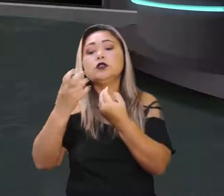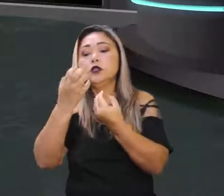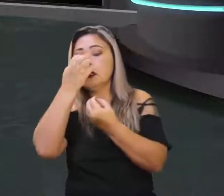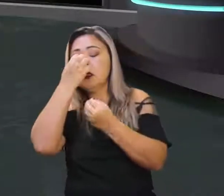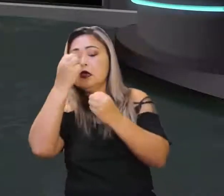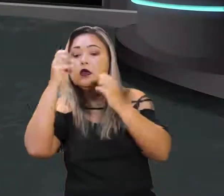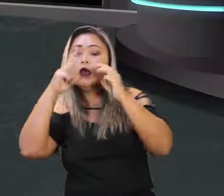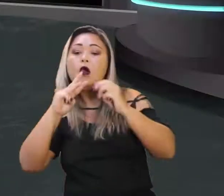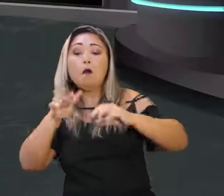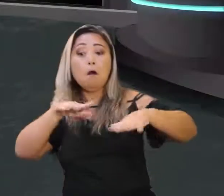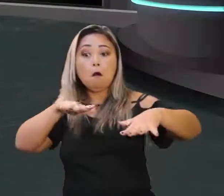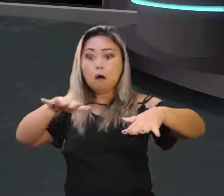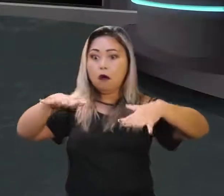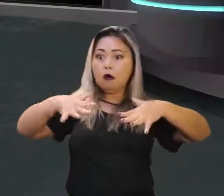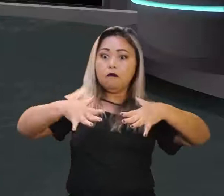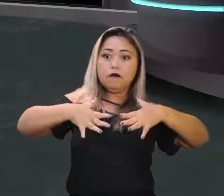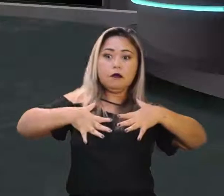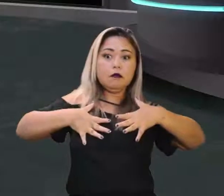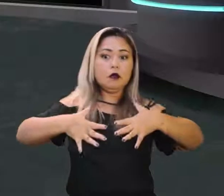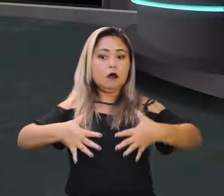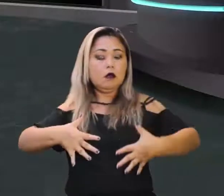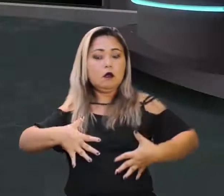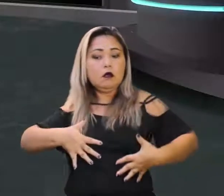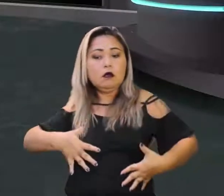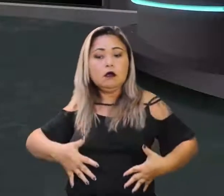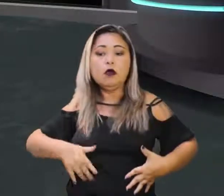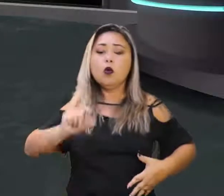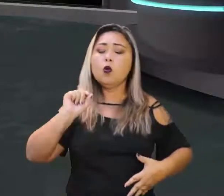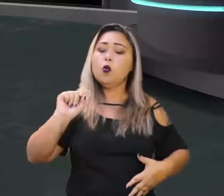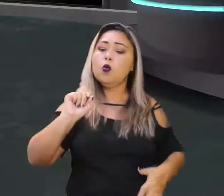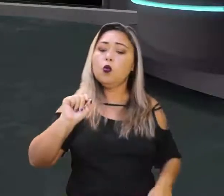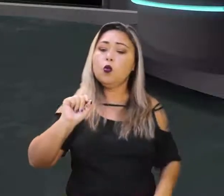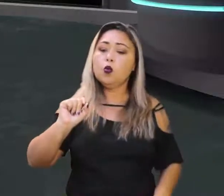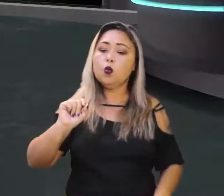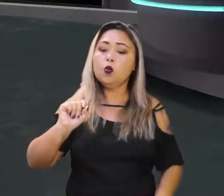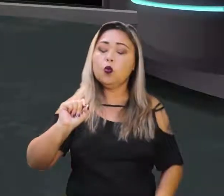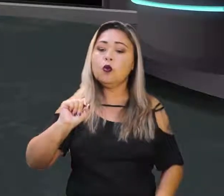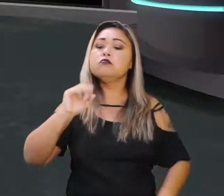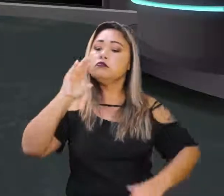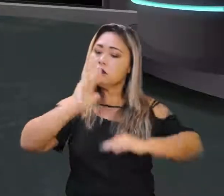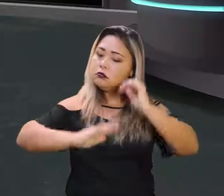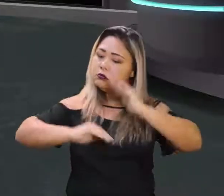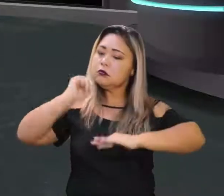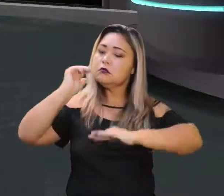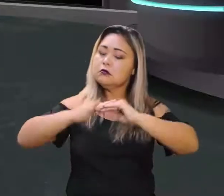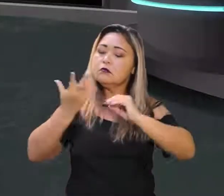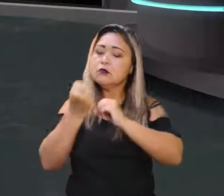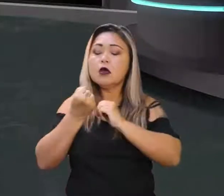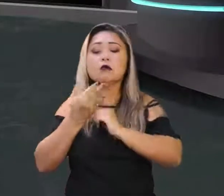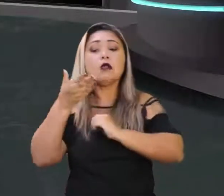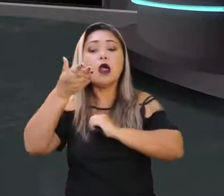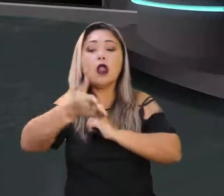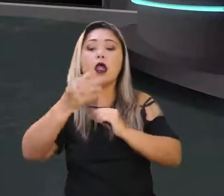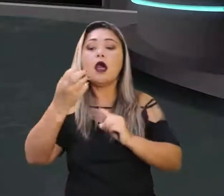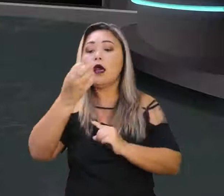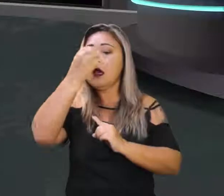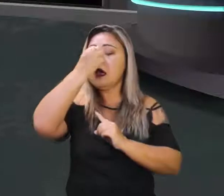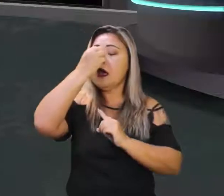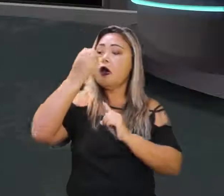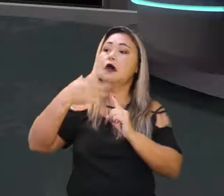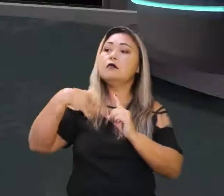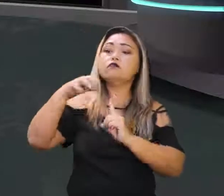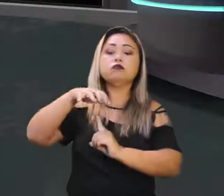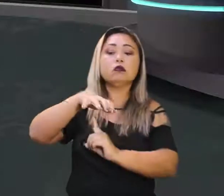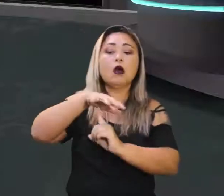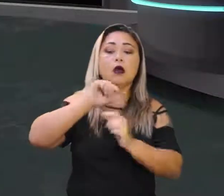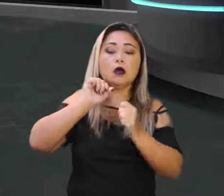que é, os movimentos do corpo, né? Que é aquele profissional que trabalha no circo, que